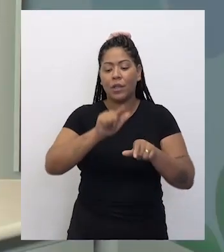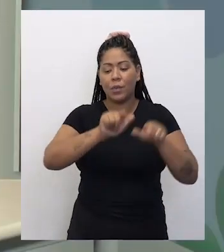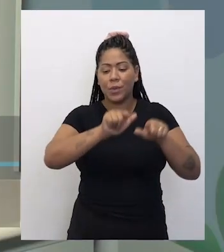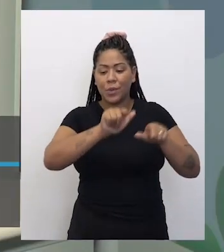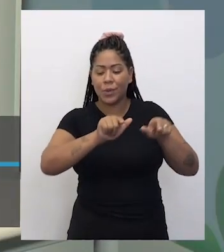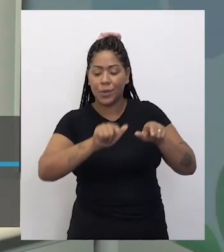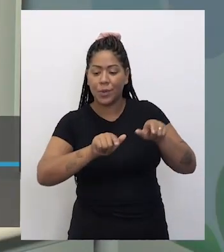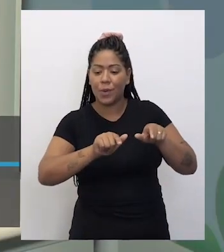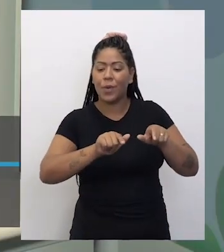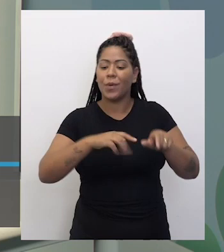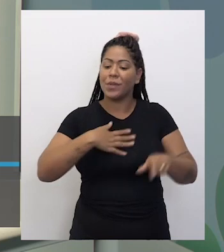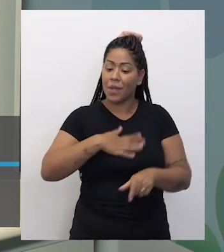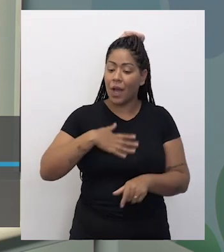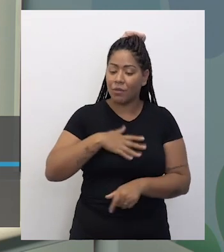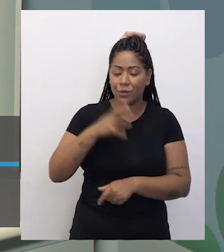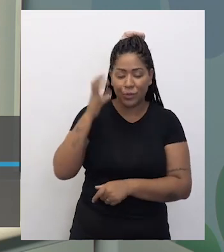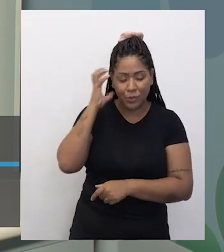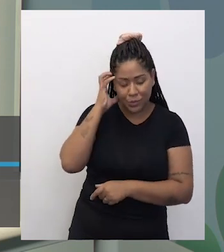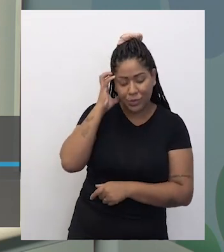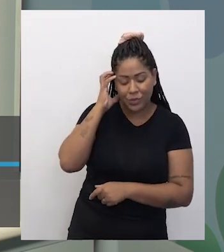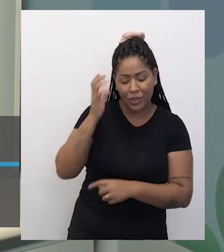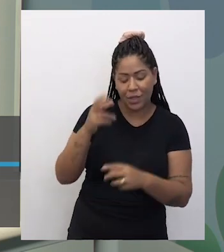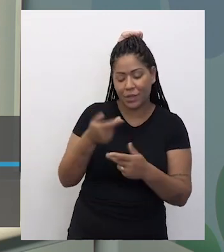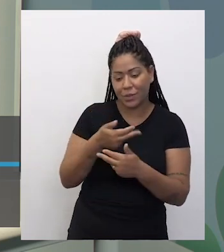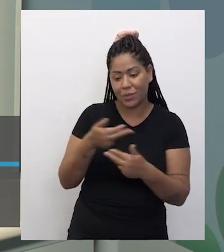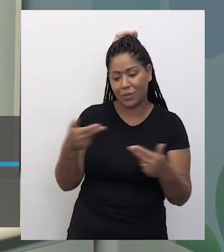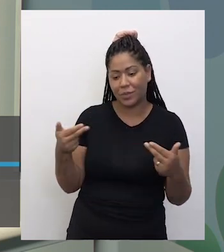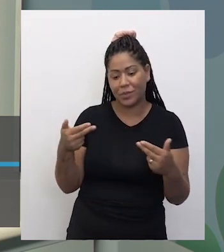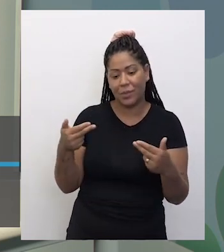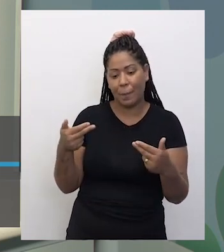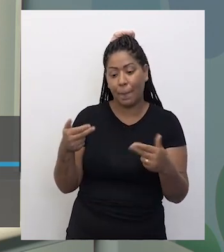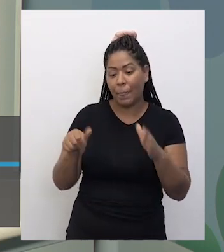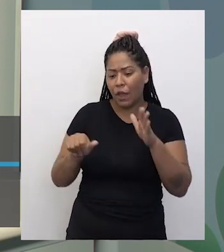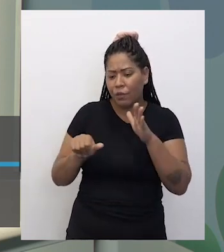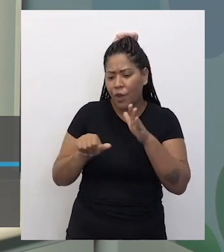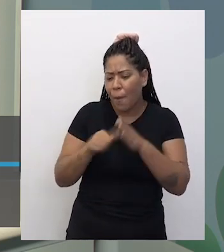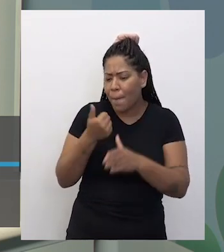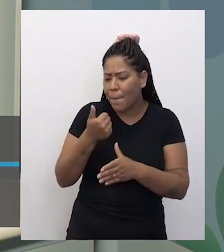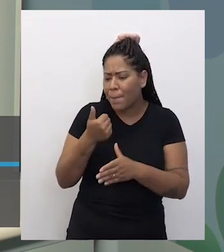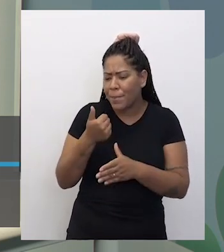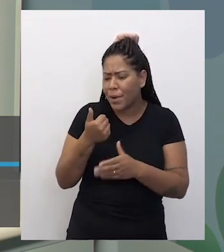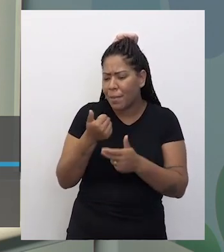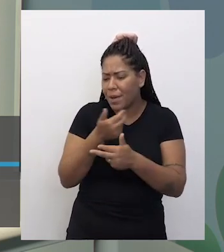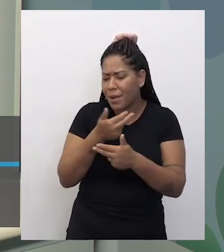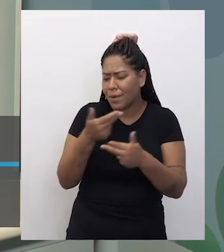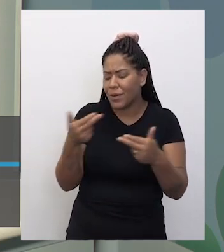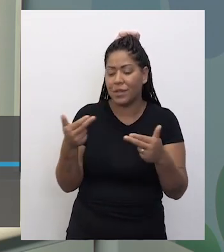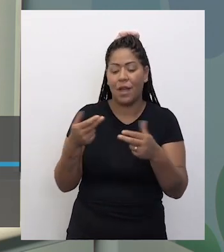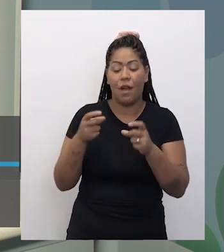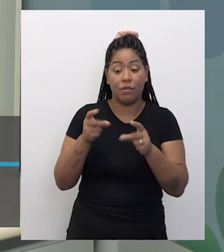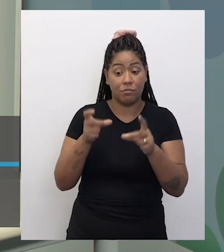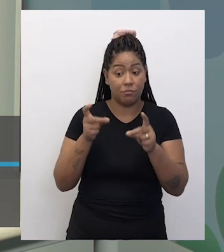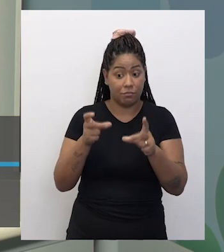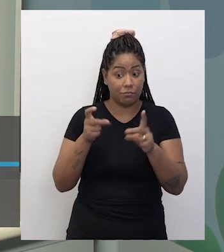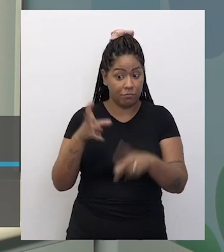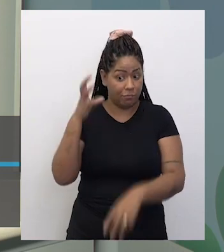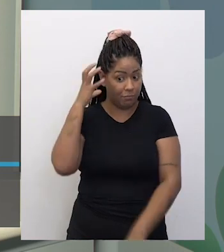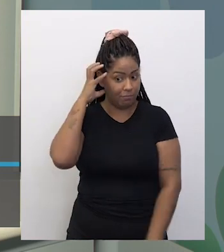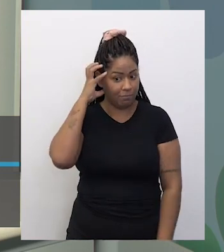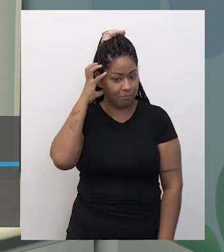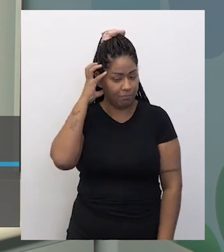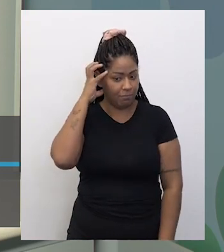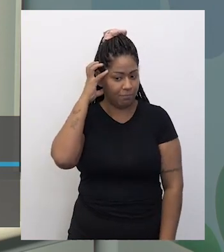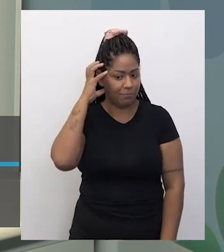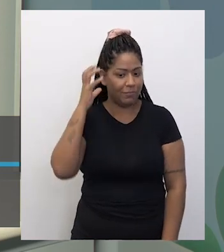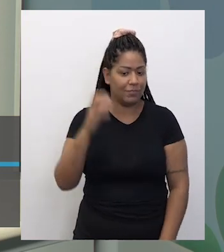o primeiro meio que as pessoas começaram a adquirir ou pensar em produtos serem divulgados foi o rádio. Bom, o grande, como aí